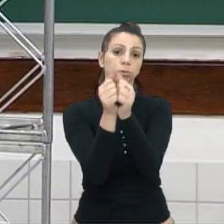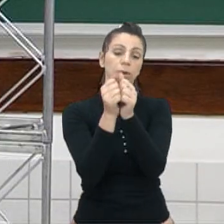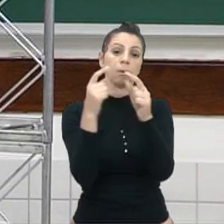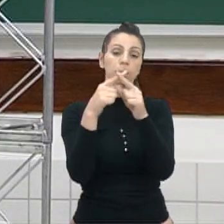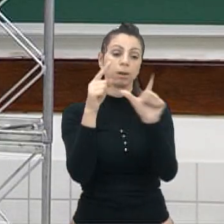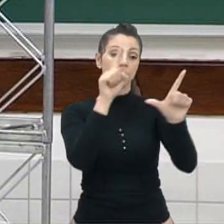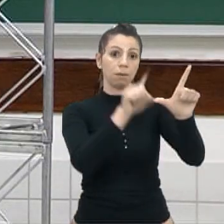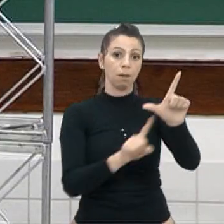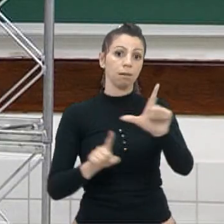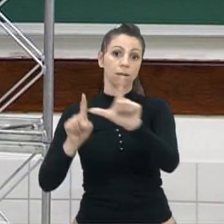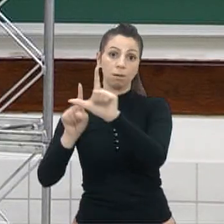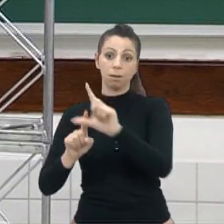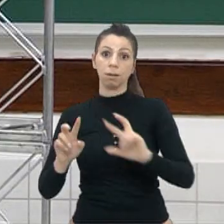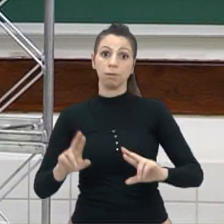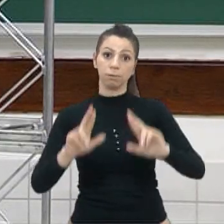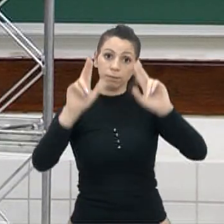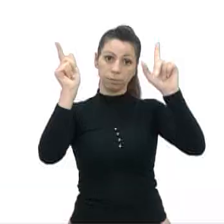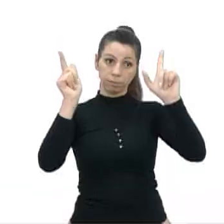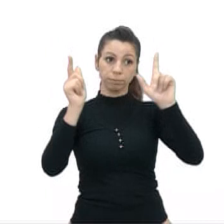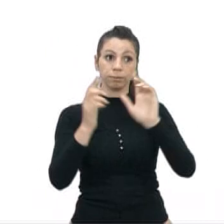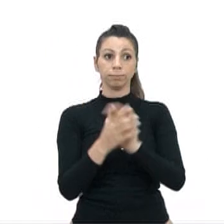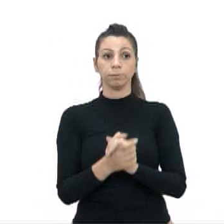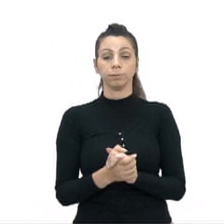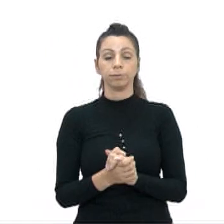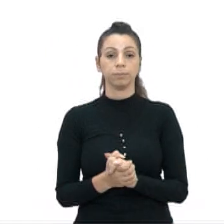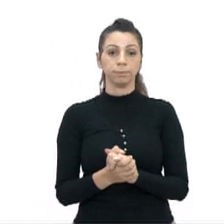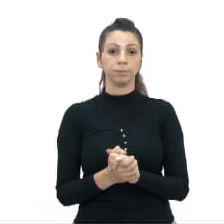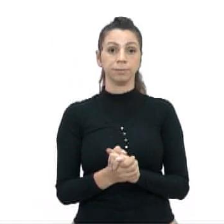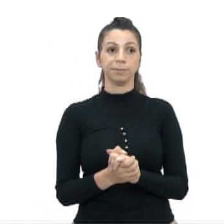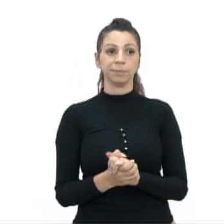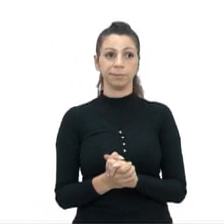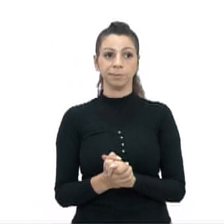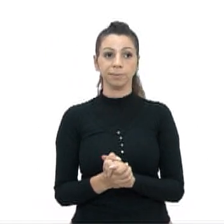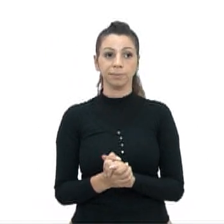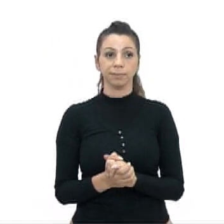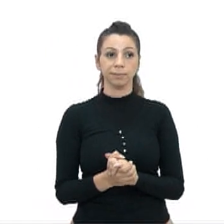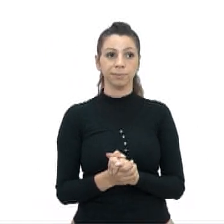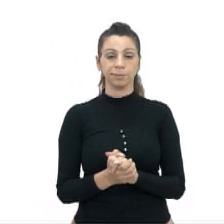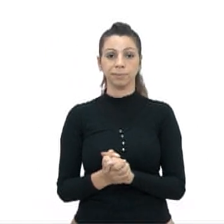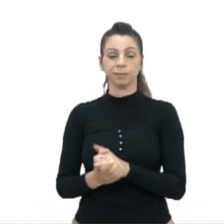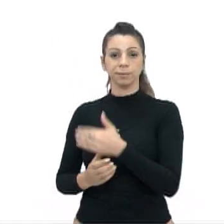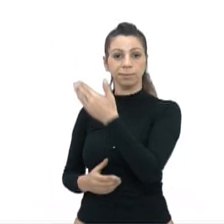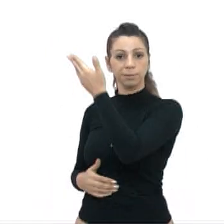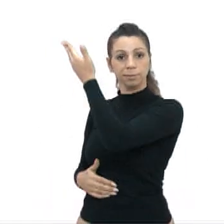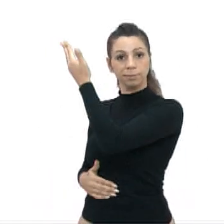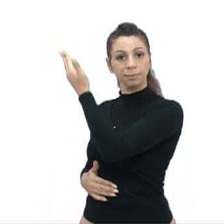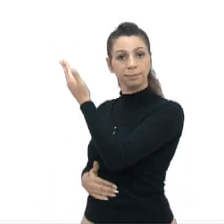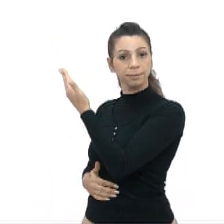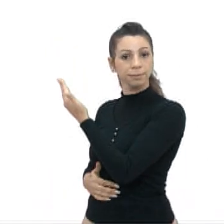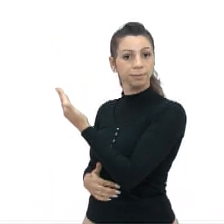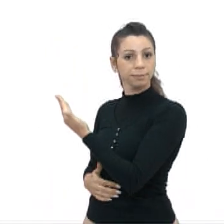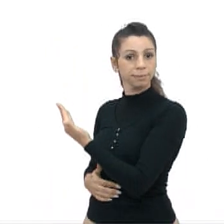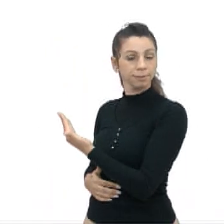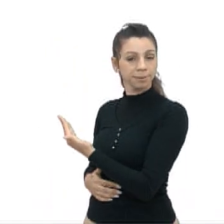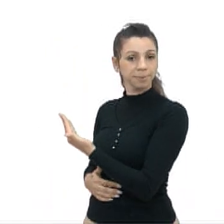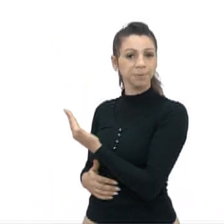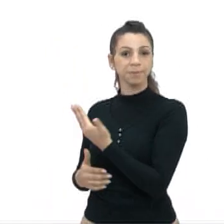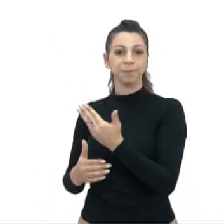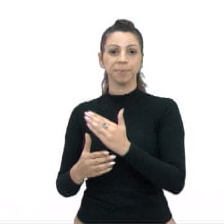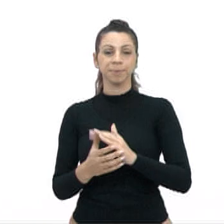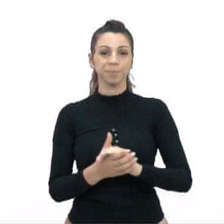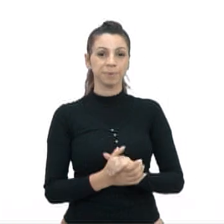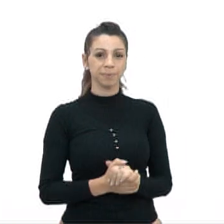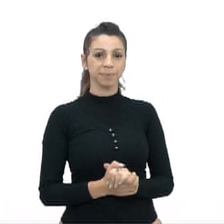vamos conferir ali a resposta. Olha lá, 5m ao quadrado, menos 13ABC,